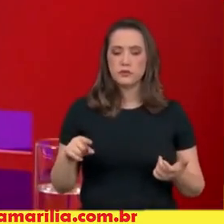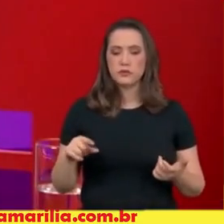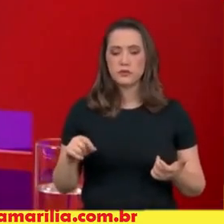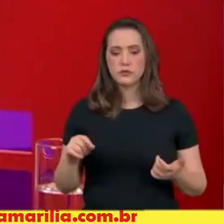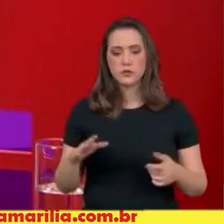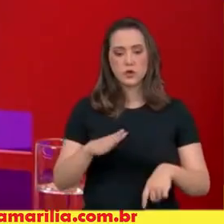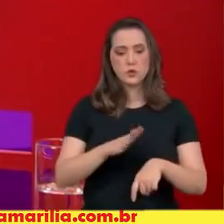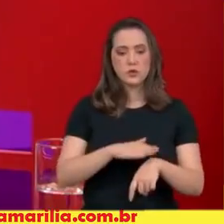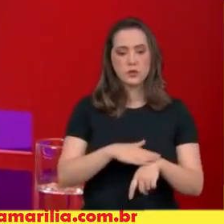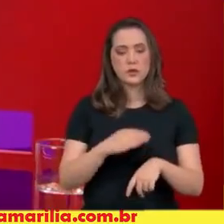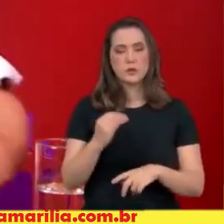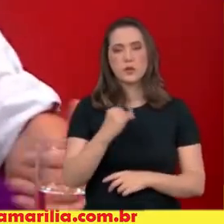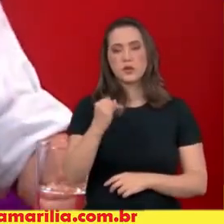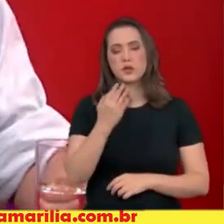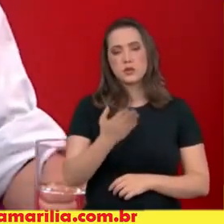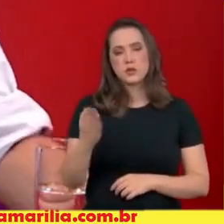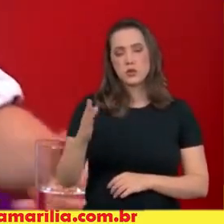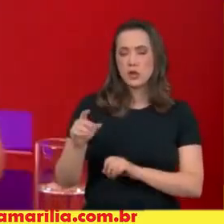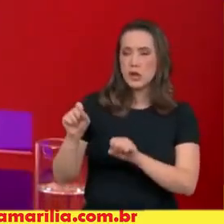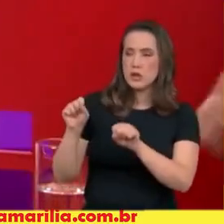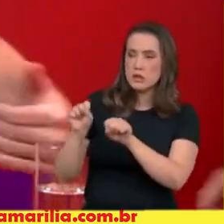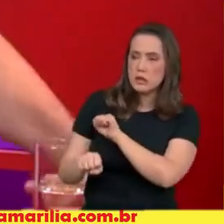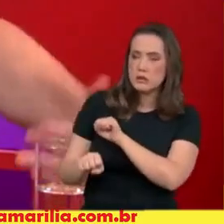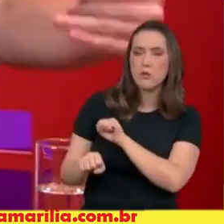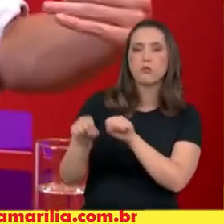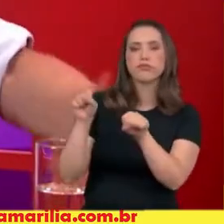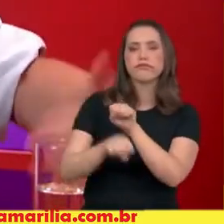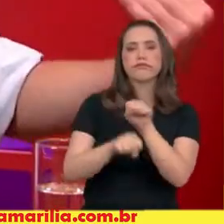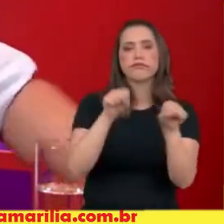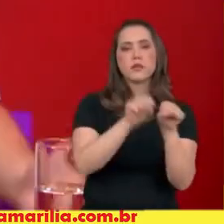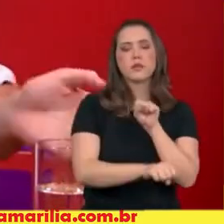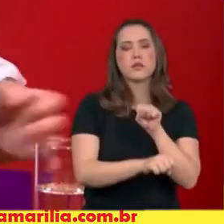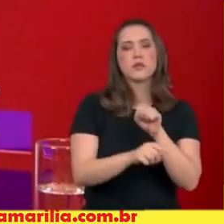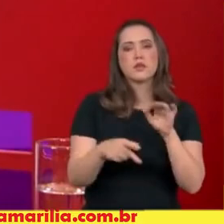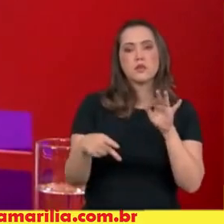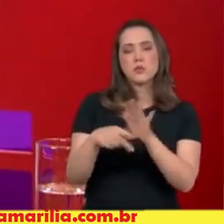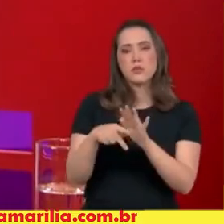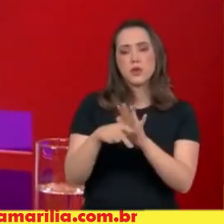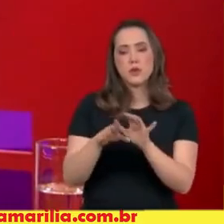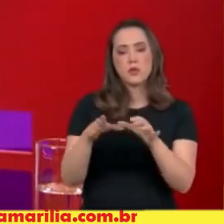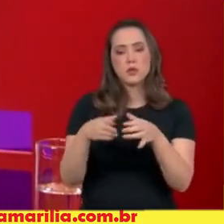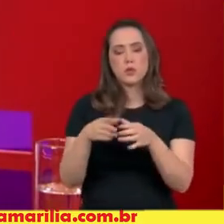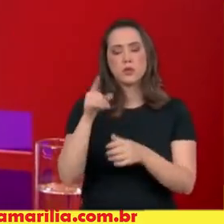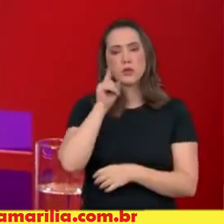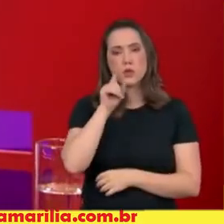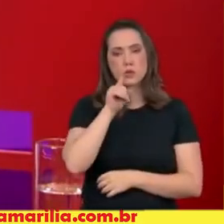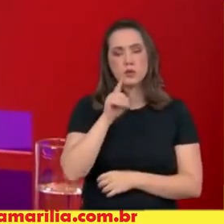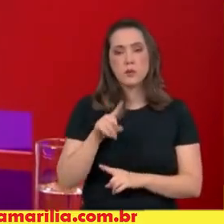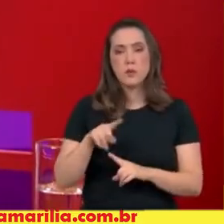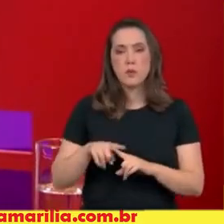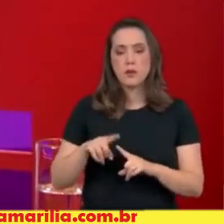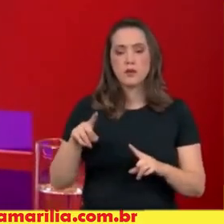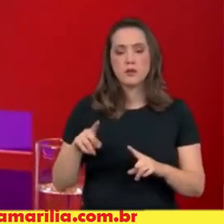momento interessante, que ele está destruindo, ou tentando destruir partes velhas do governo dos Estados Unidos, mas